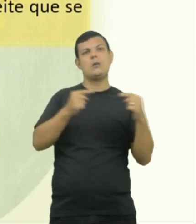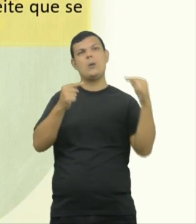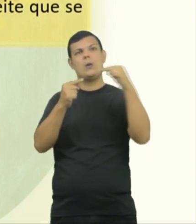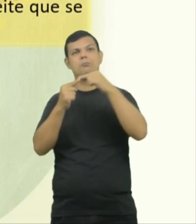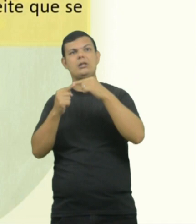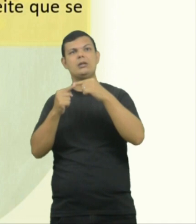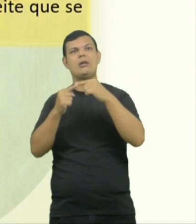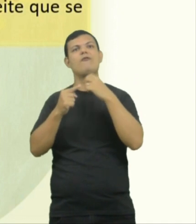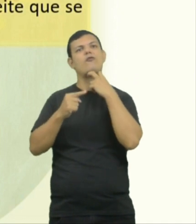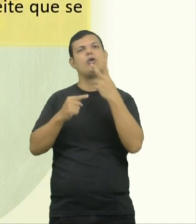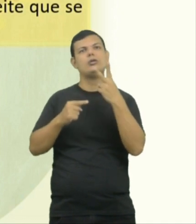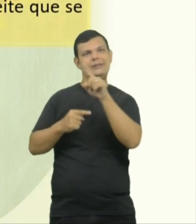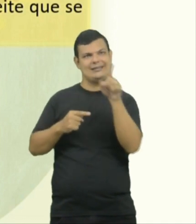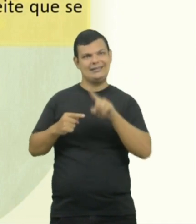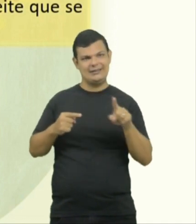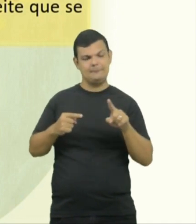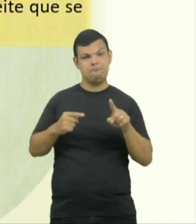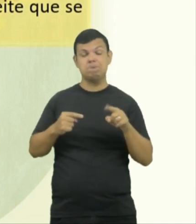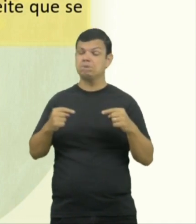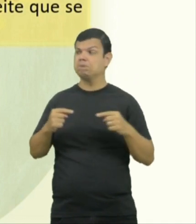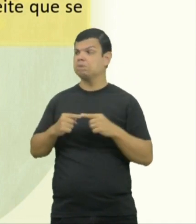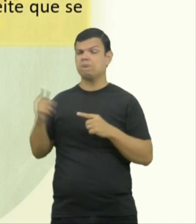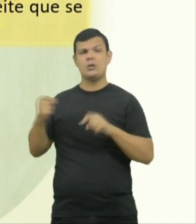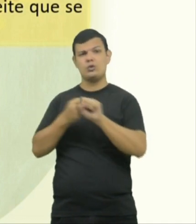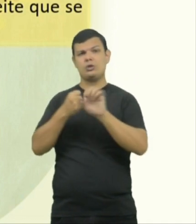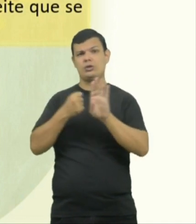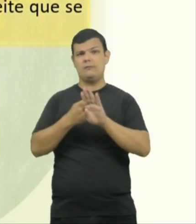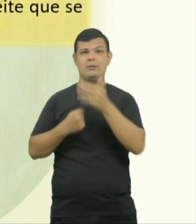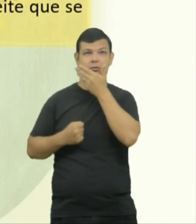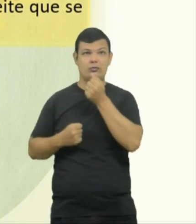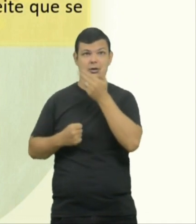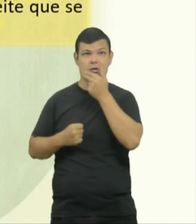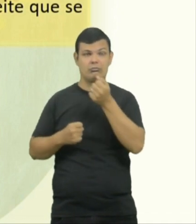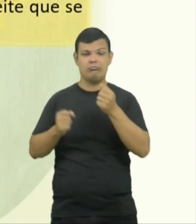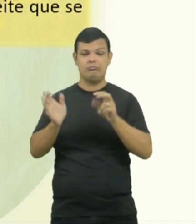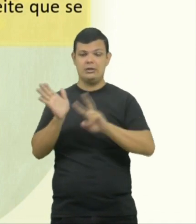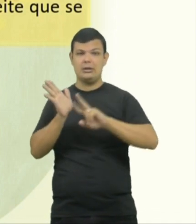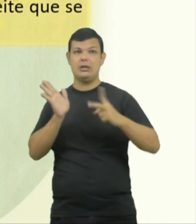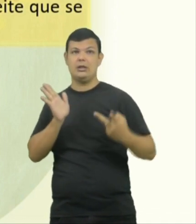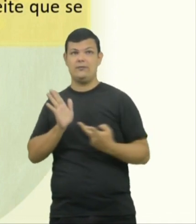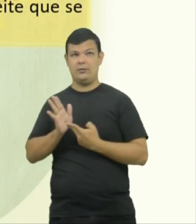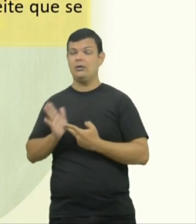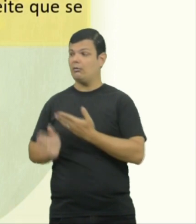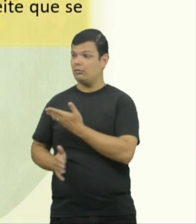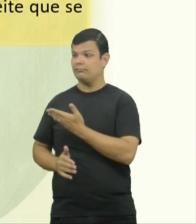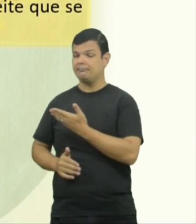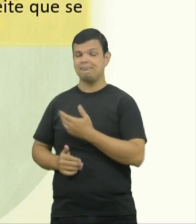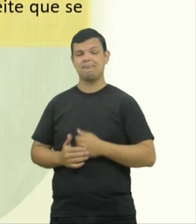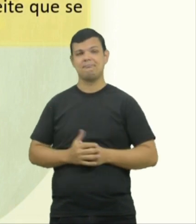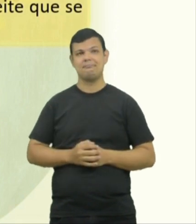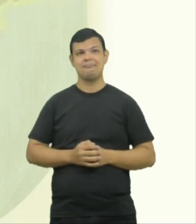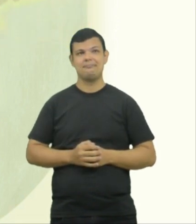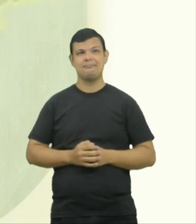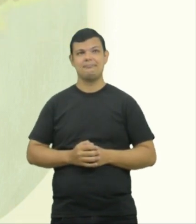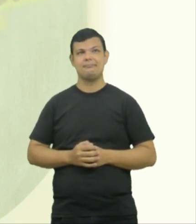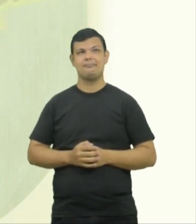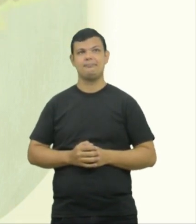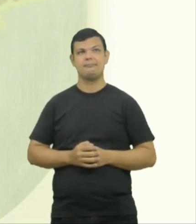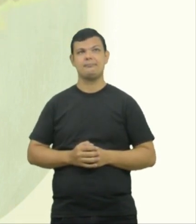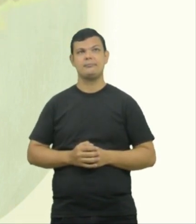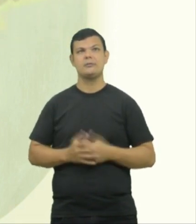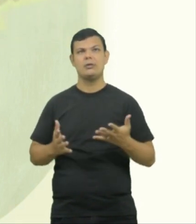na verdade. Mas olha só aqui, ó. A consoante X deve ser pronunciada com este som aqui, ó, de C e S. Por isso que a gente